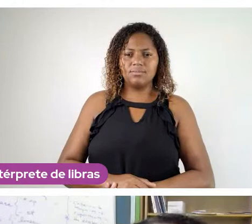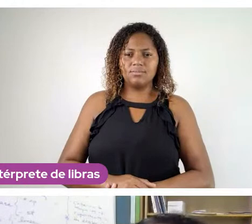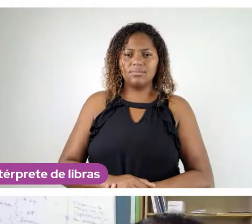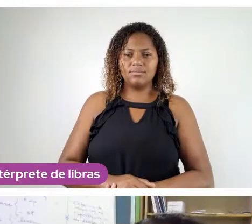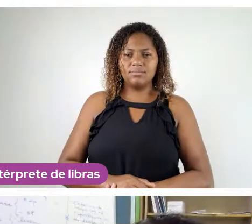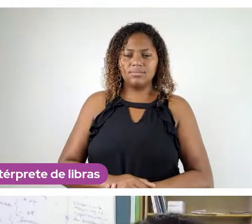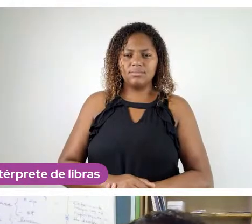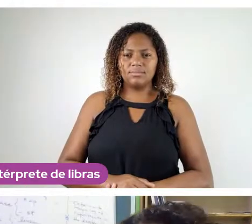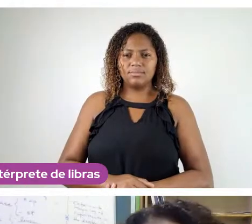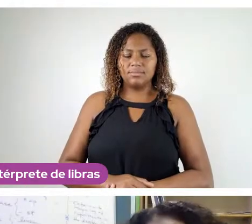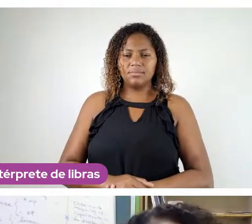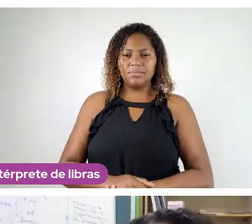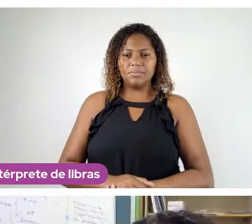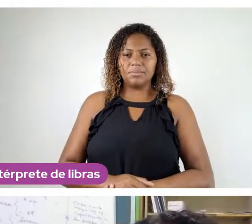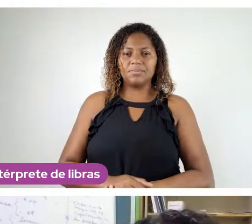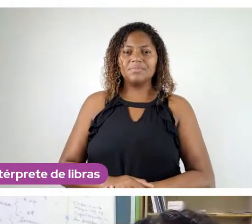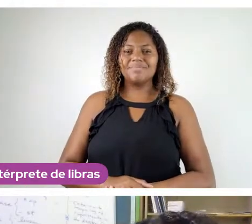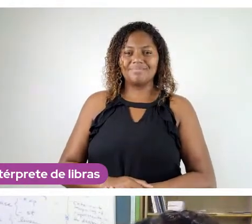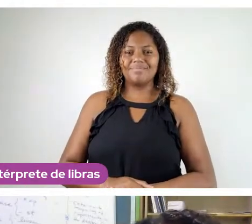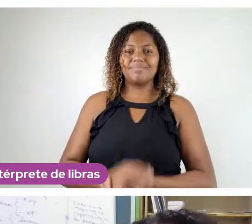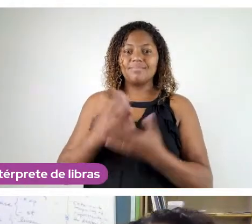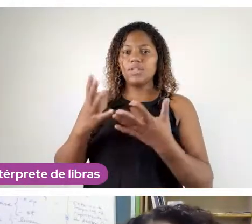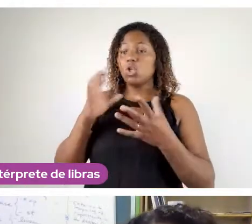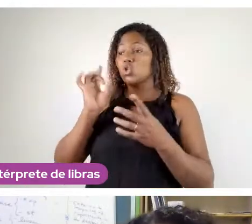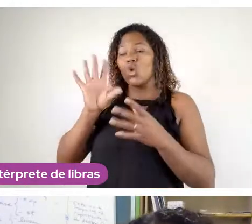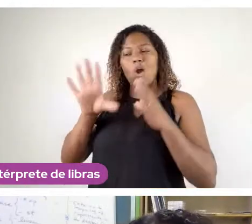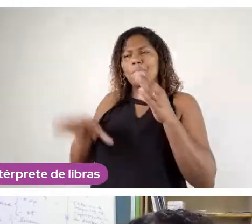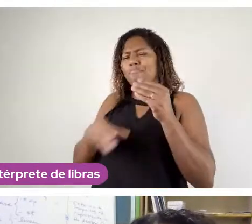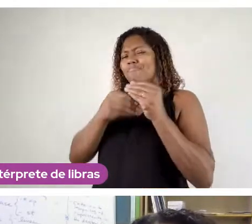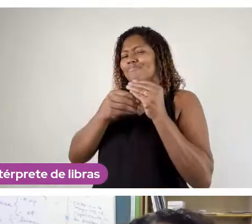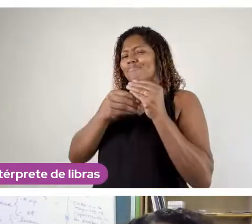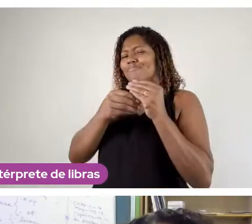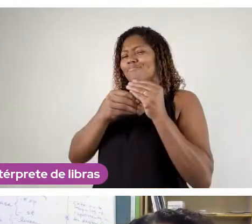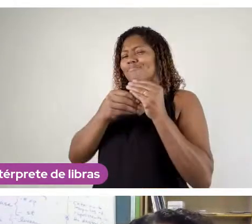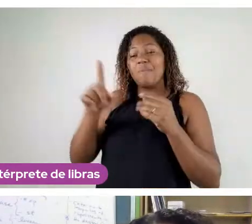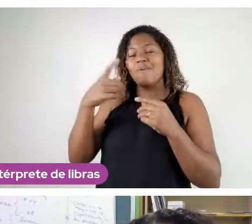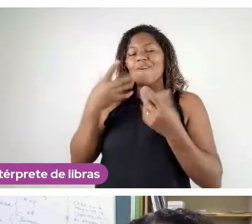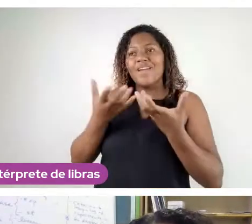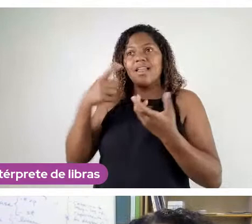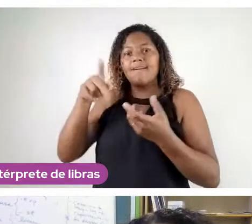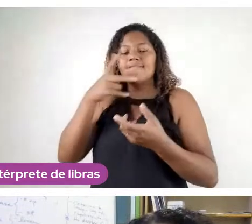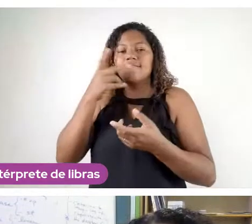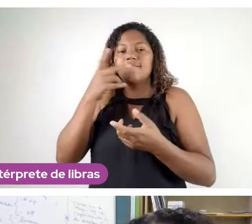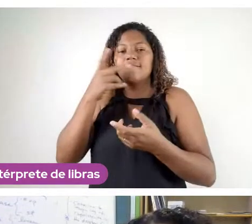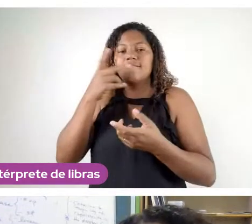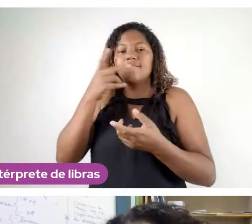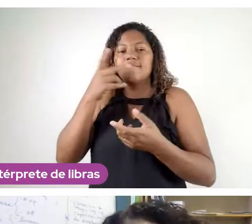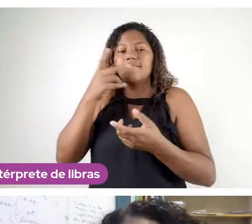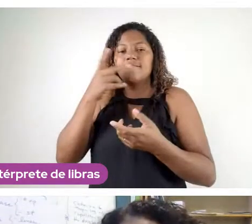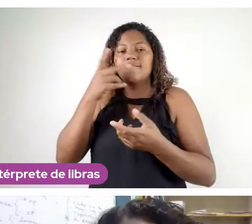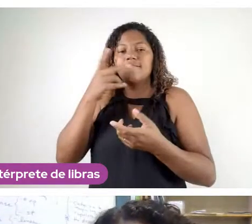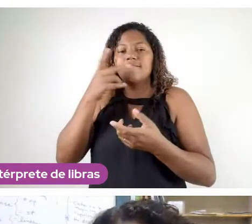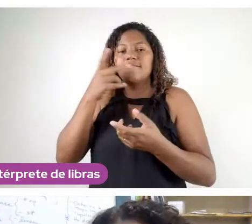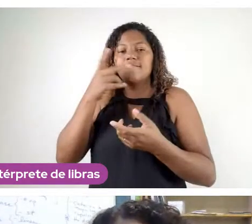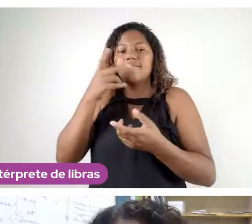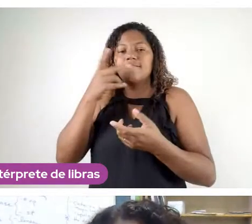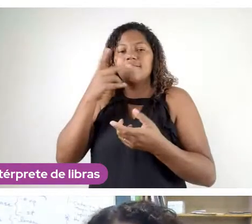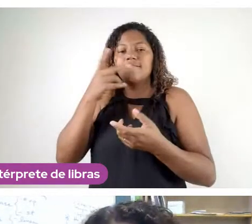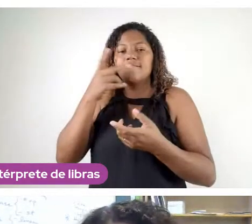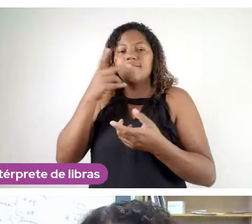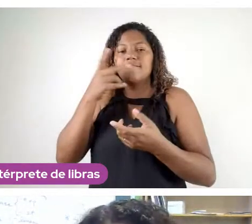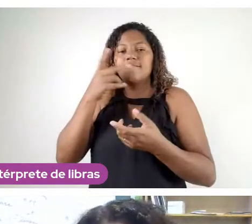exatamente. desculpa. Bom, complementando o que a Noália falou, eu penso que eu queria que ela falasse primeiro, porque ela deu uma